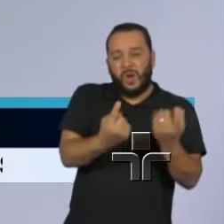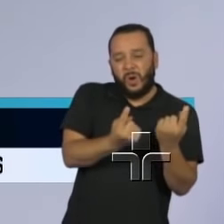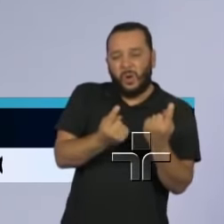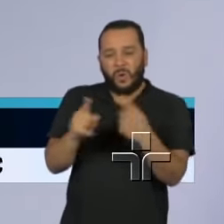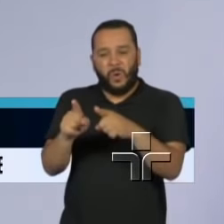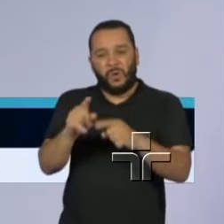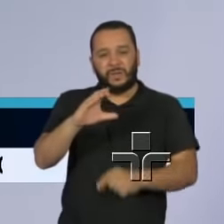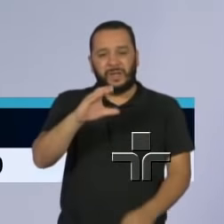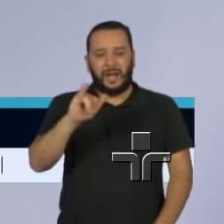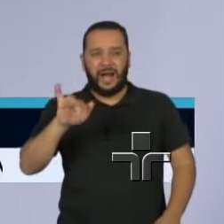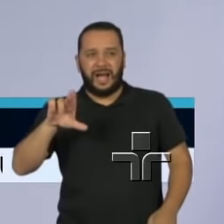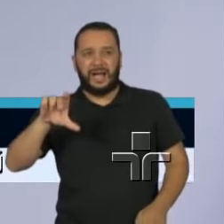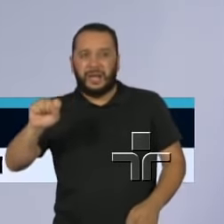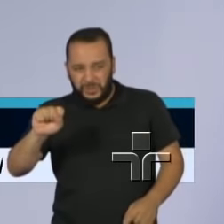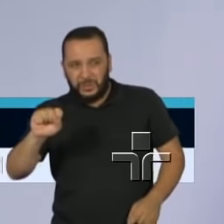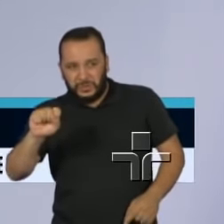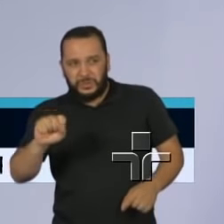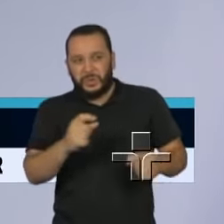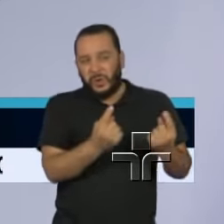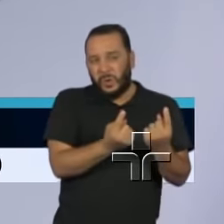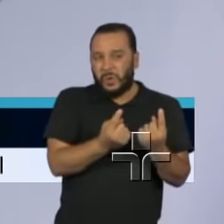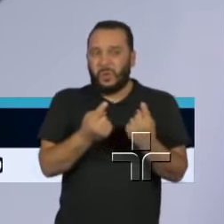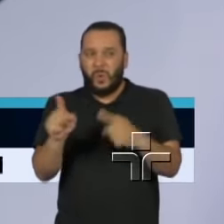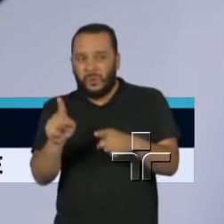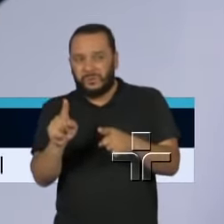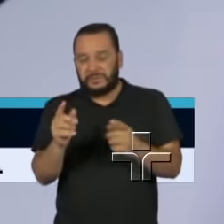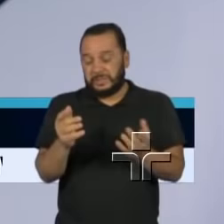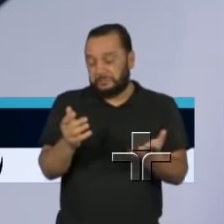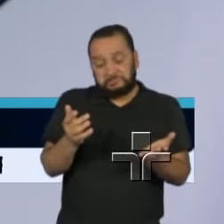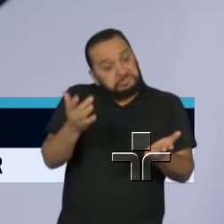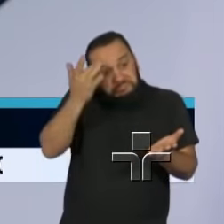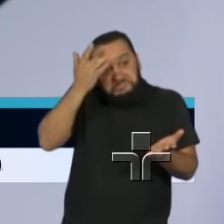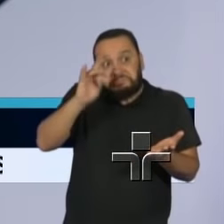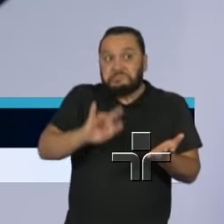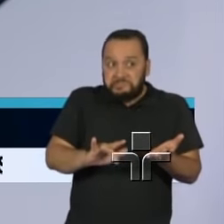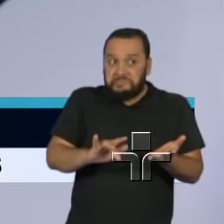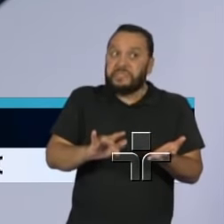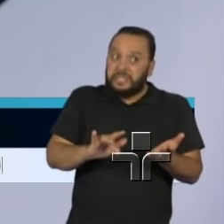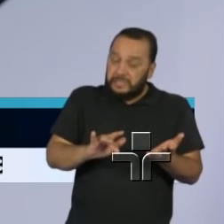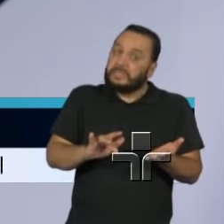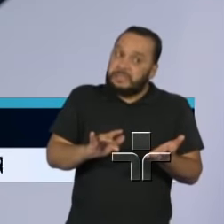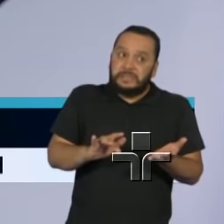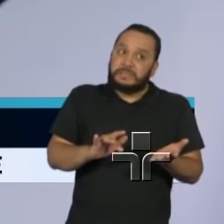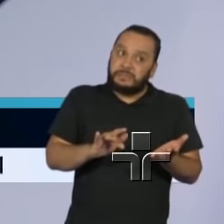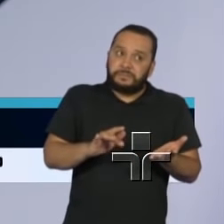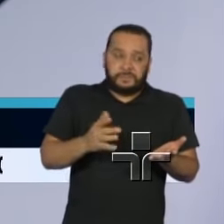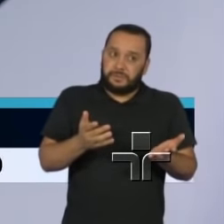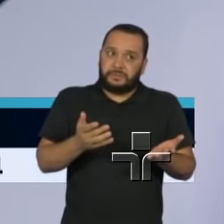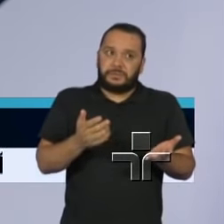promotores, a empresa, eu acho que, do meu ponto de vista, é precipitado